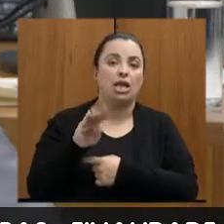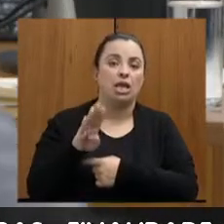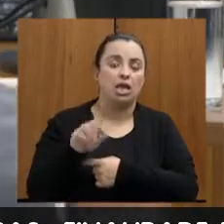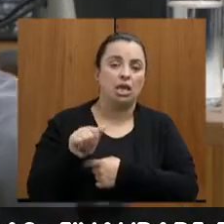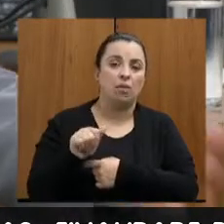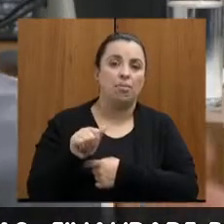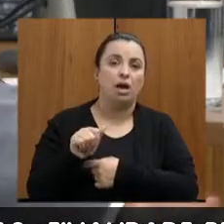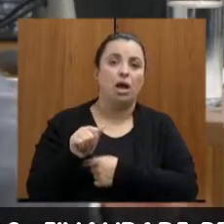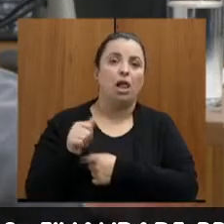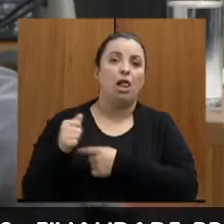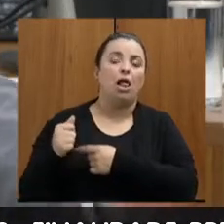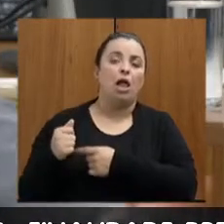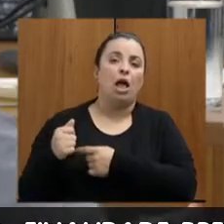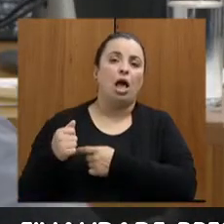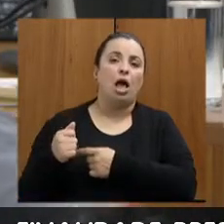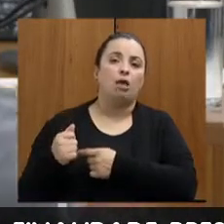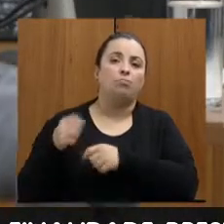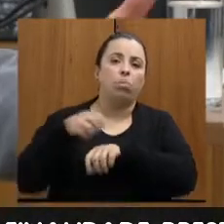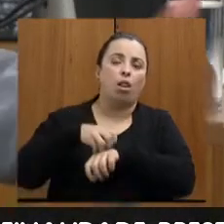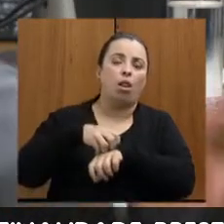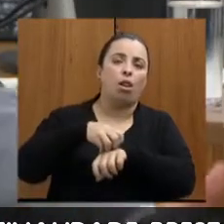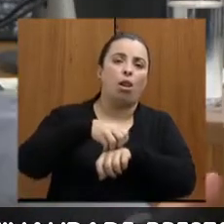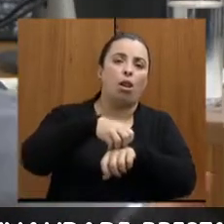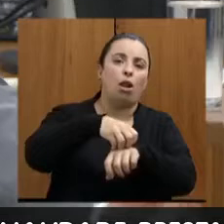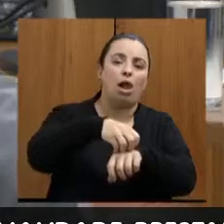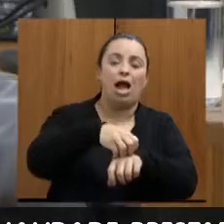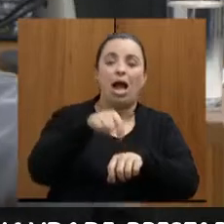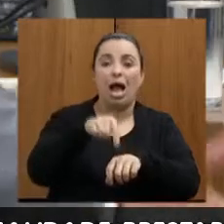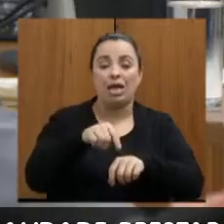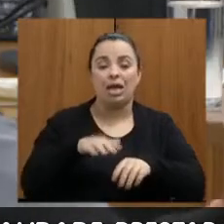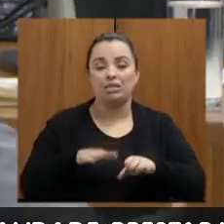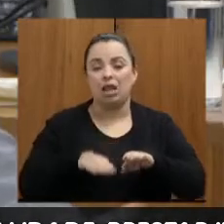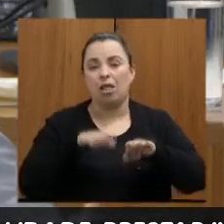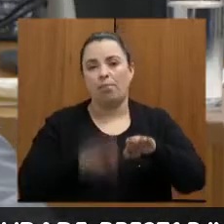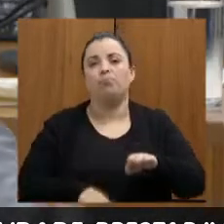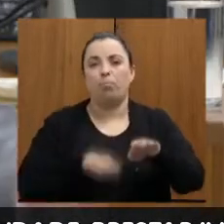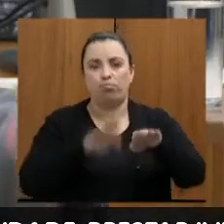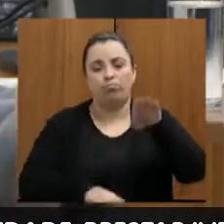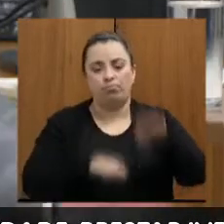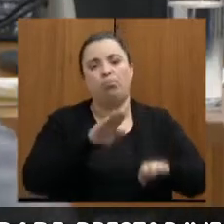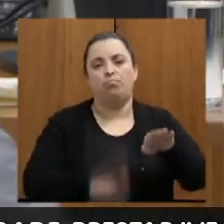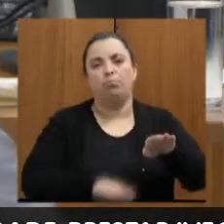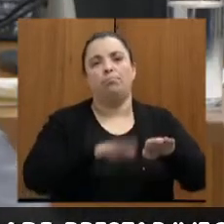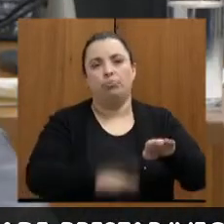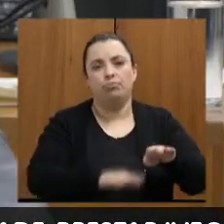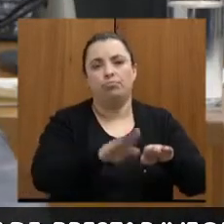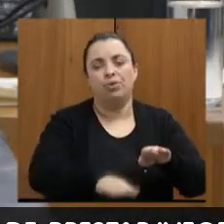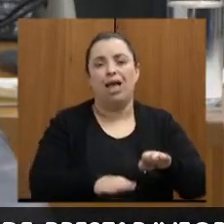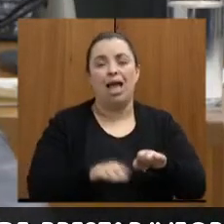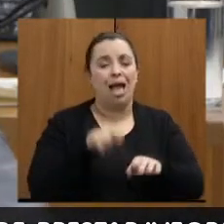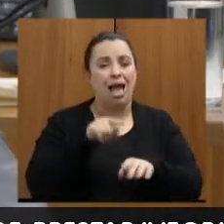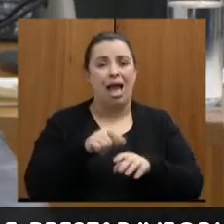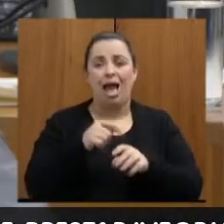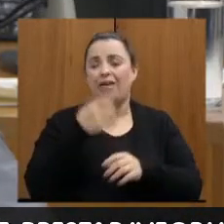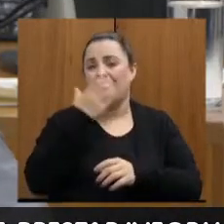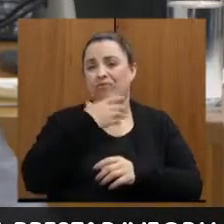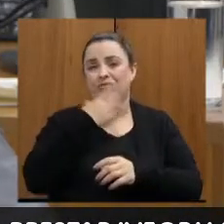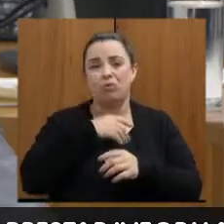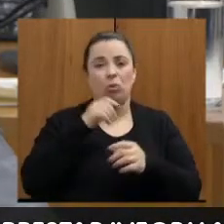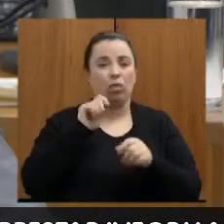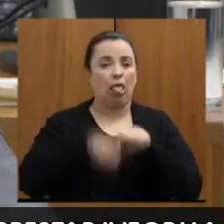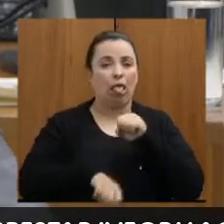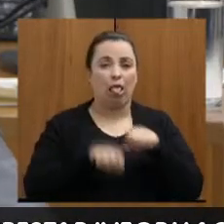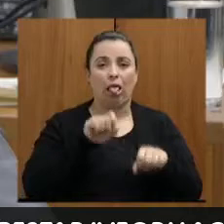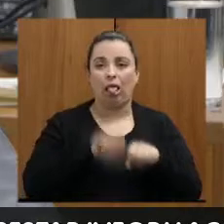a estrada muito ruim muito esburacada né machuca as frutas as frutas são para exportações